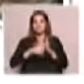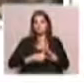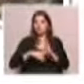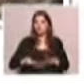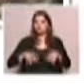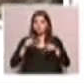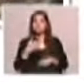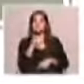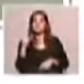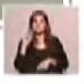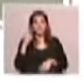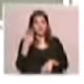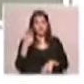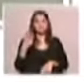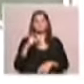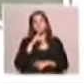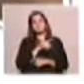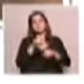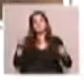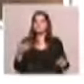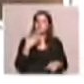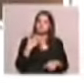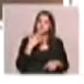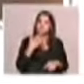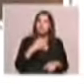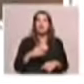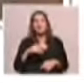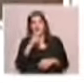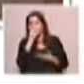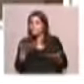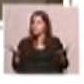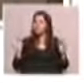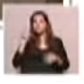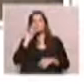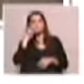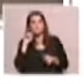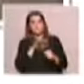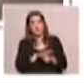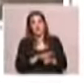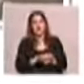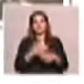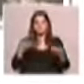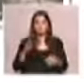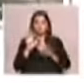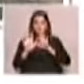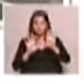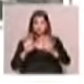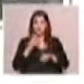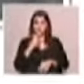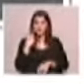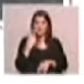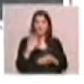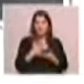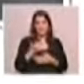3 surfistas, pretende alertar para os cuidados ambientais necessários para a proteção dos oceanos. A exposição pode ser visitada